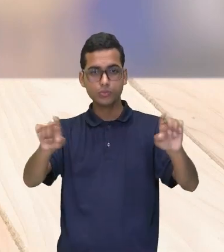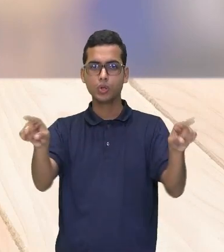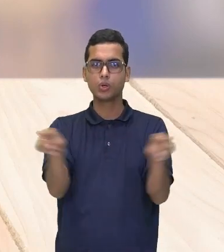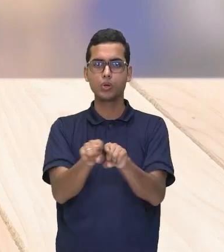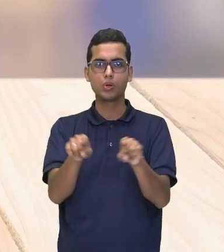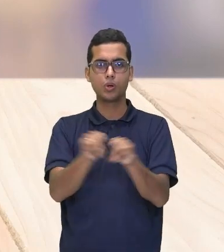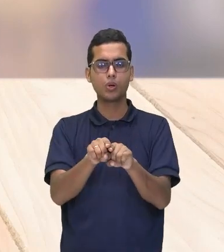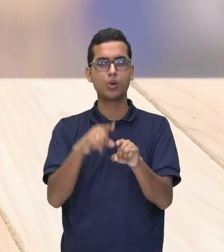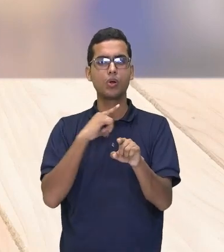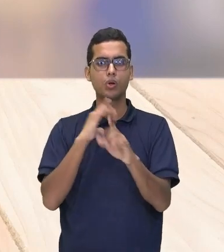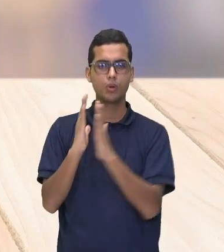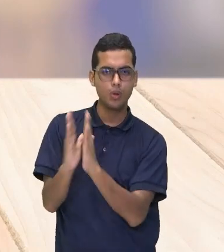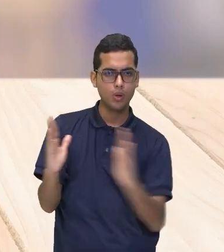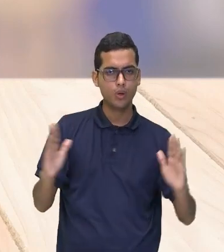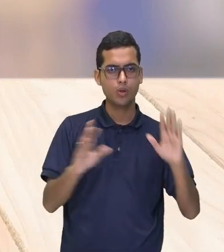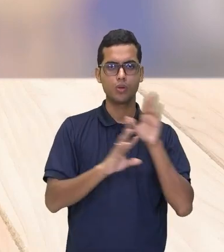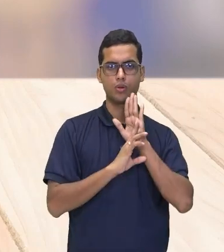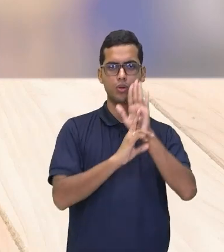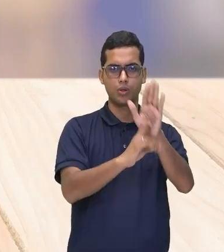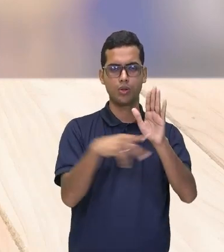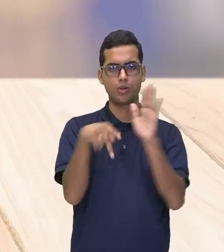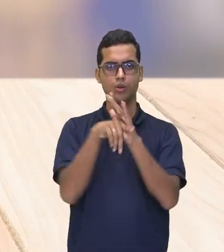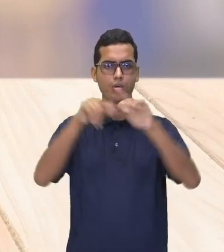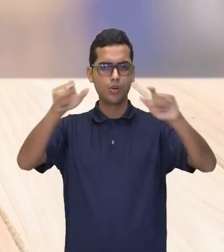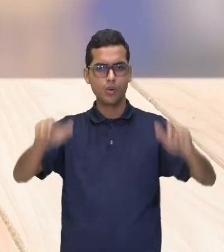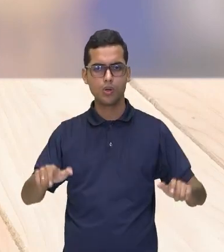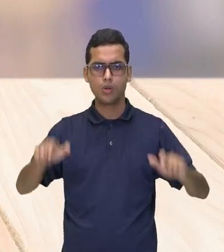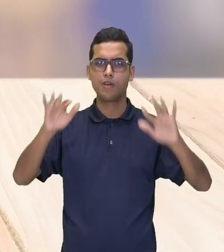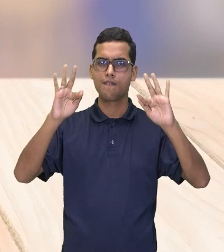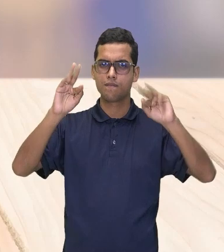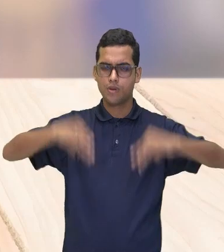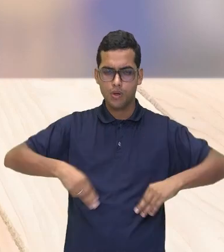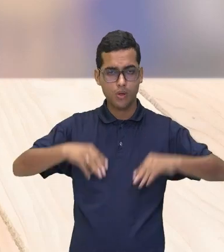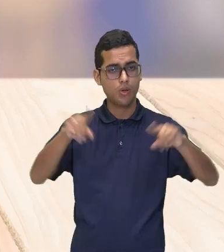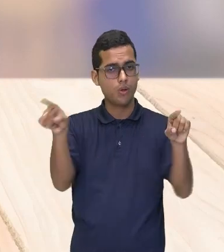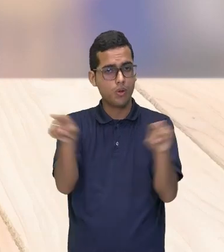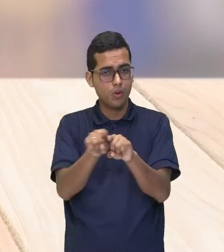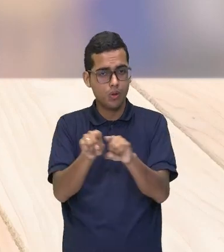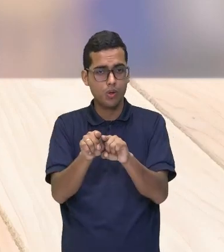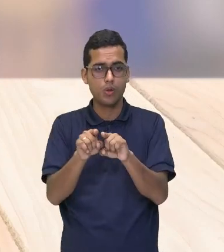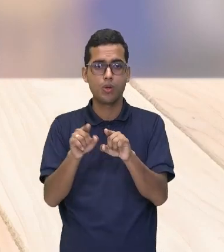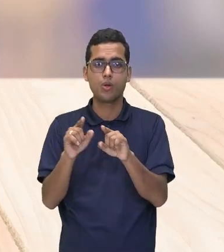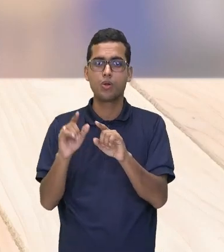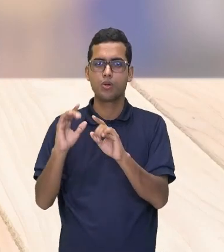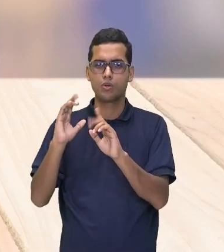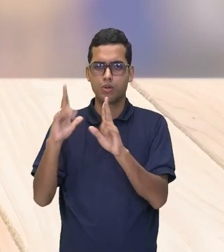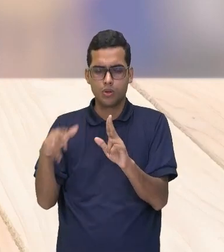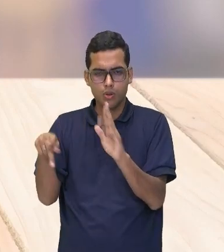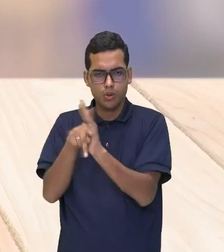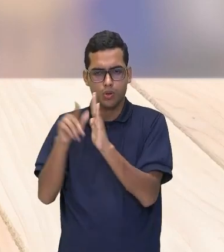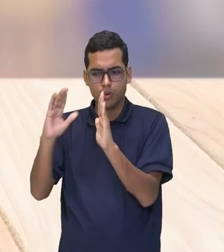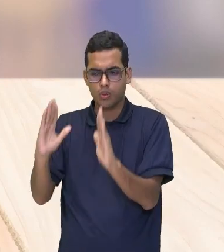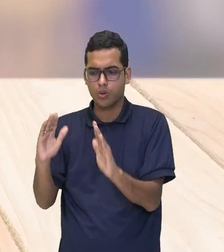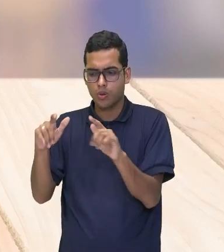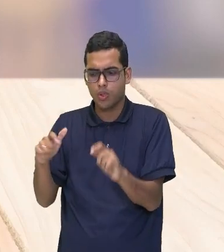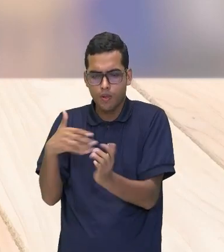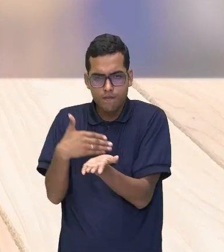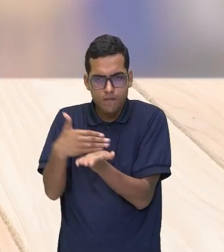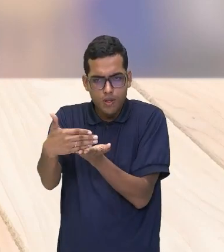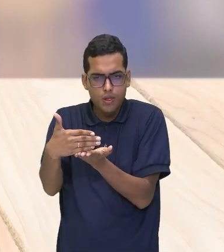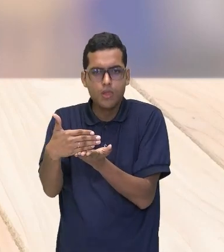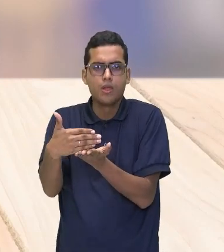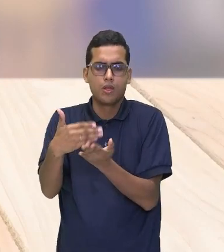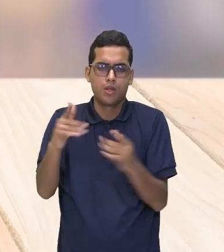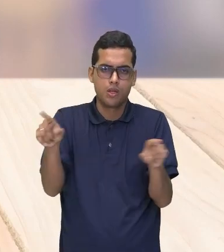função horária que representa o espaço final vai ser igual o espaço inicial mais a